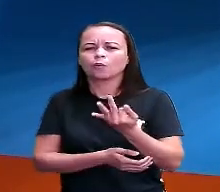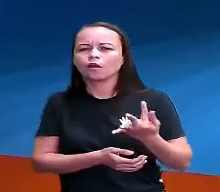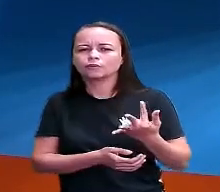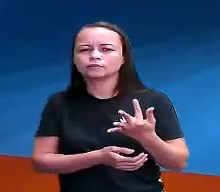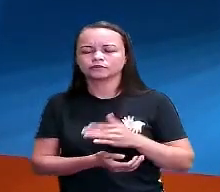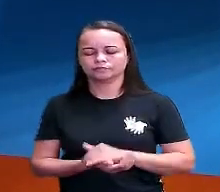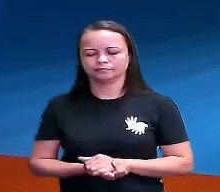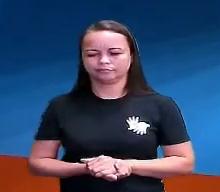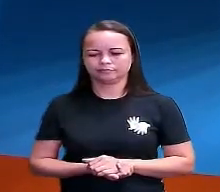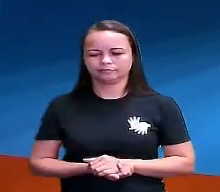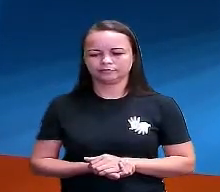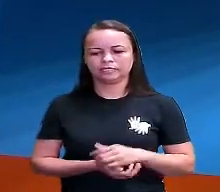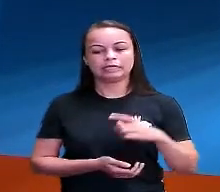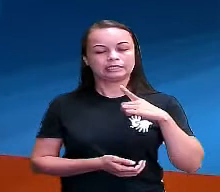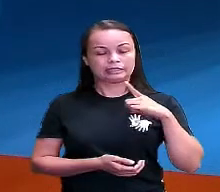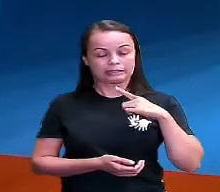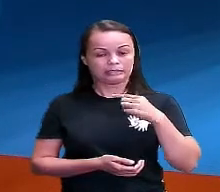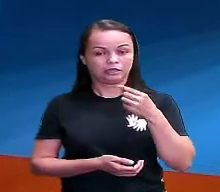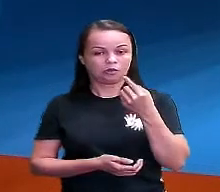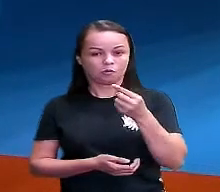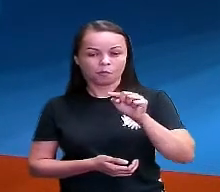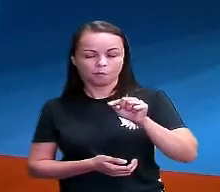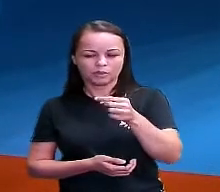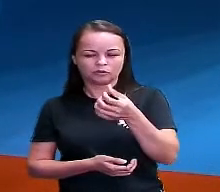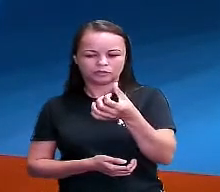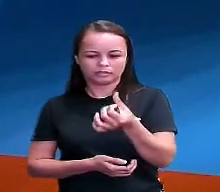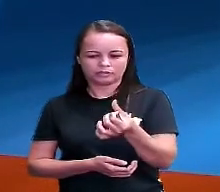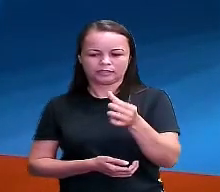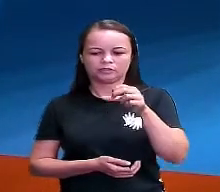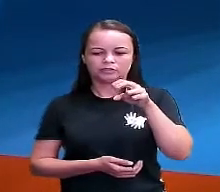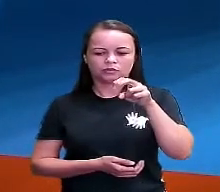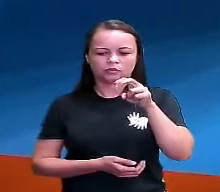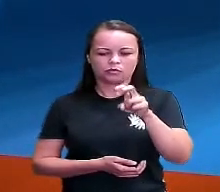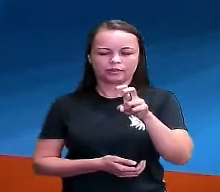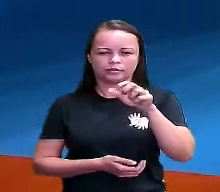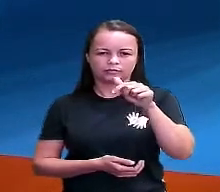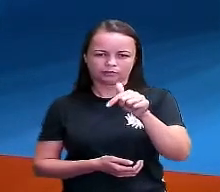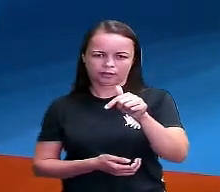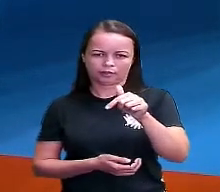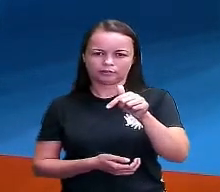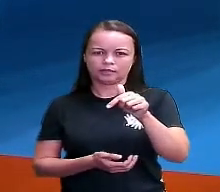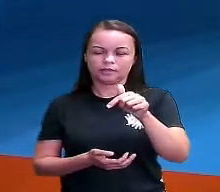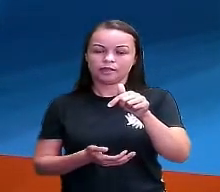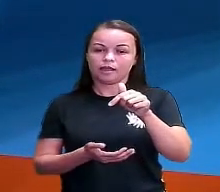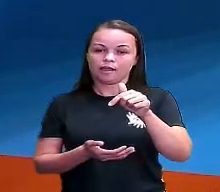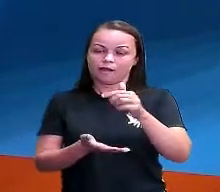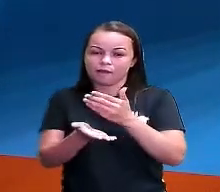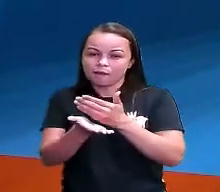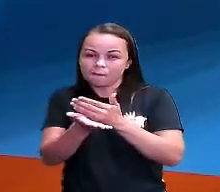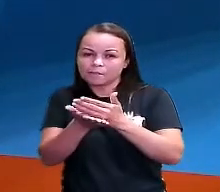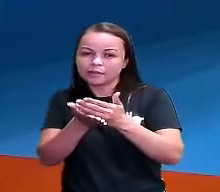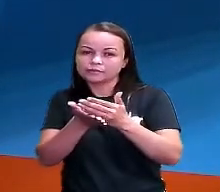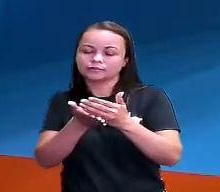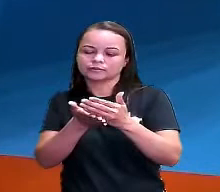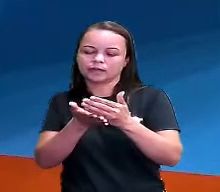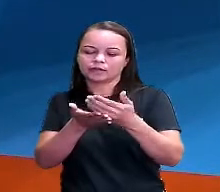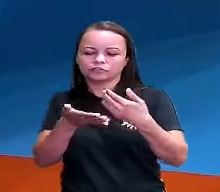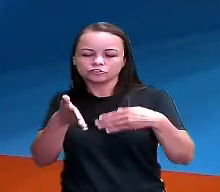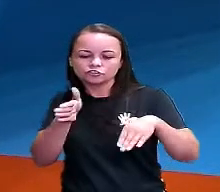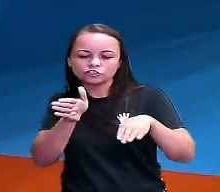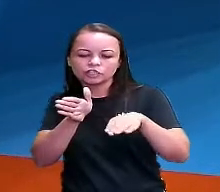1.657, mas faltava 1 hora para começar a partida. E aí, nessa 1 hora antes de começar a partida,